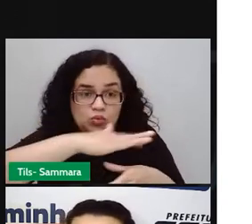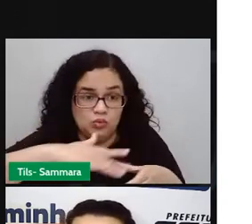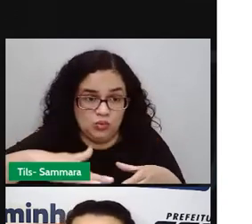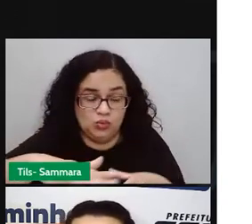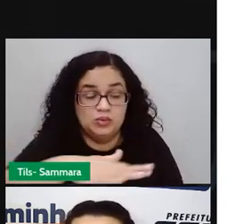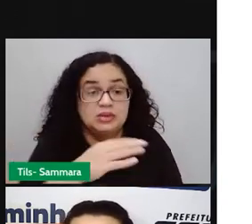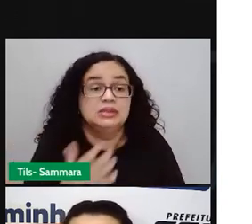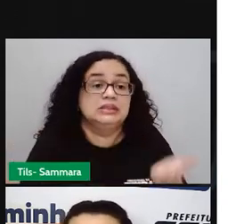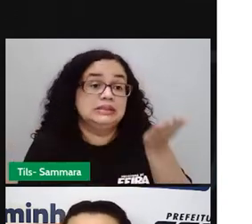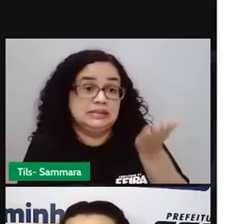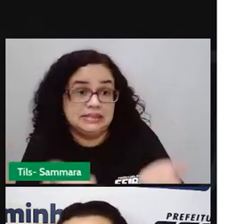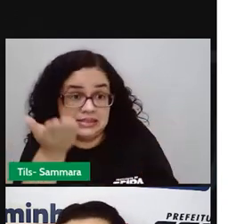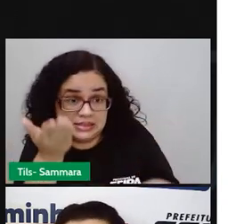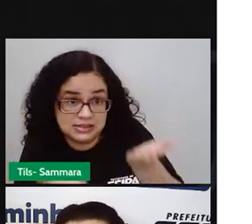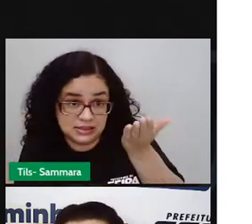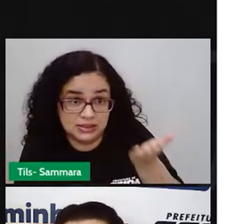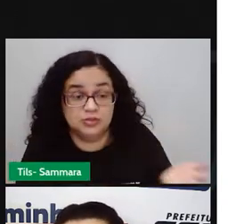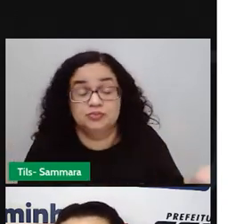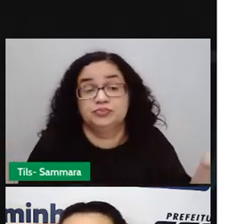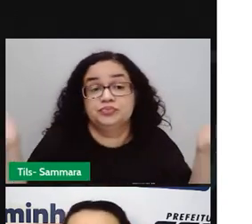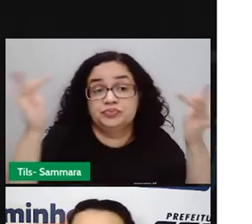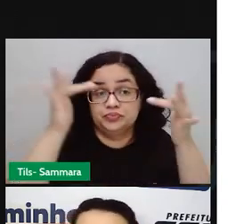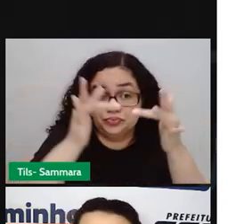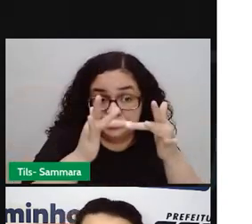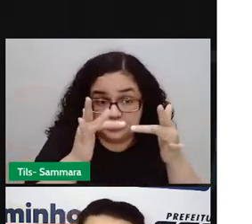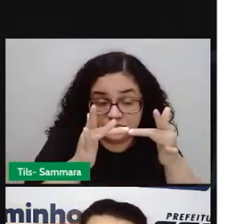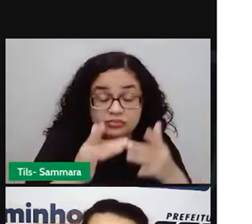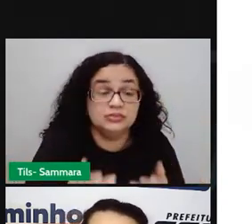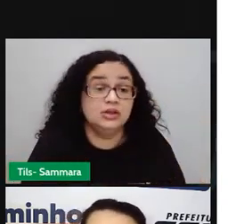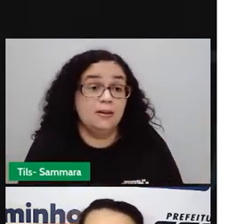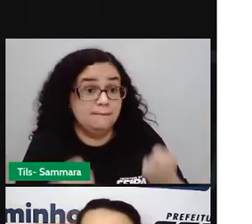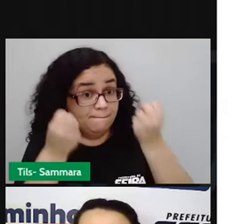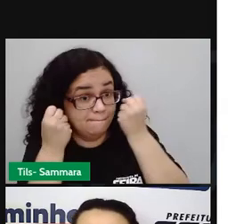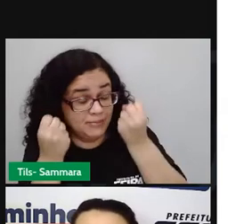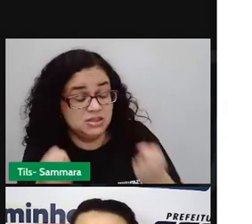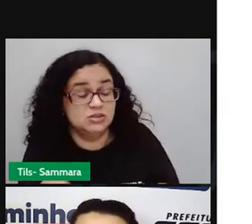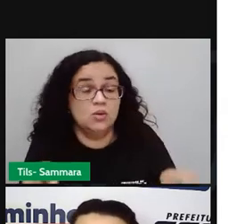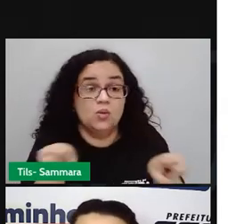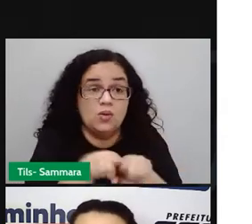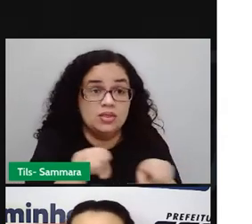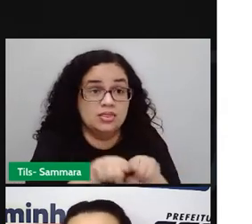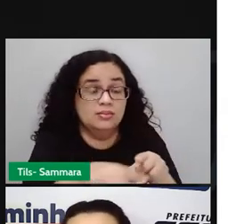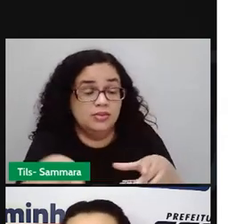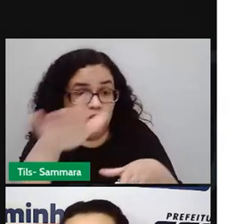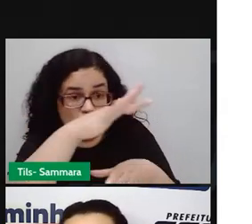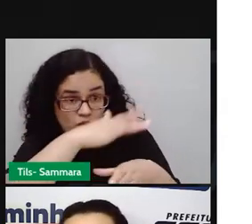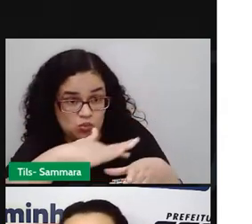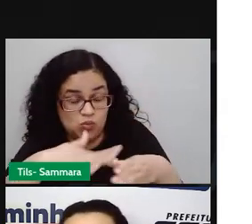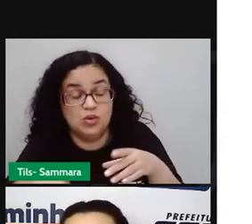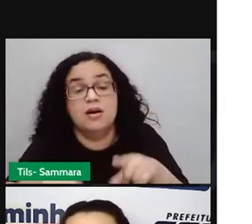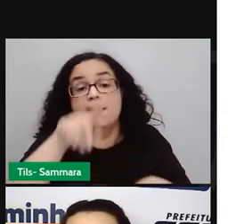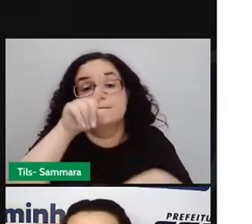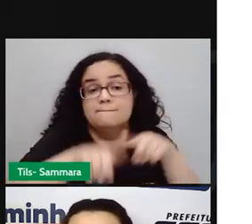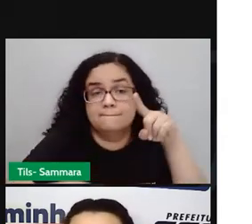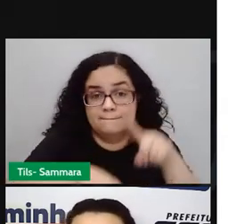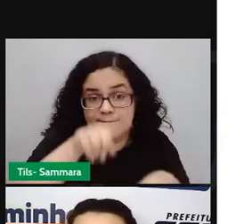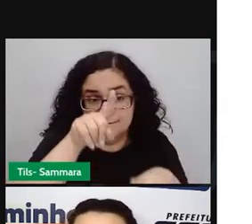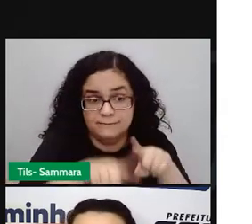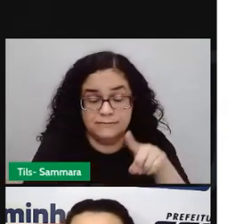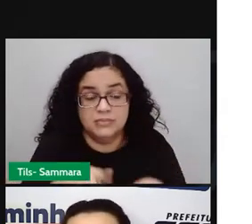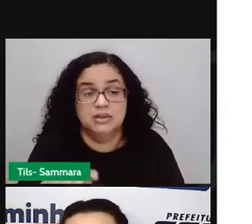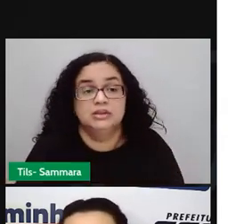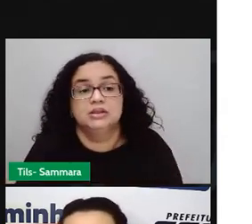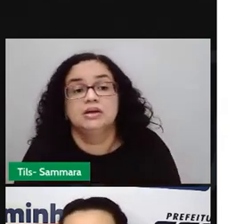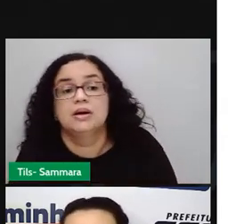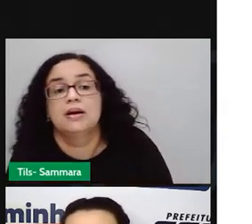a densidade está aí relacionada ao peso e também ao volume do material. Ao peso,